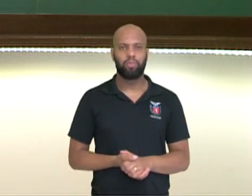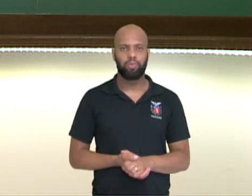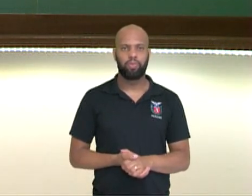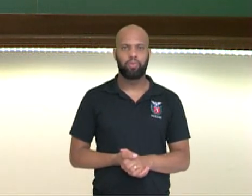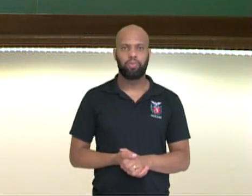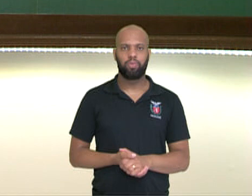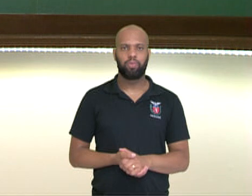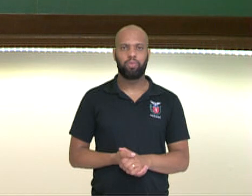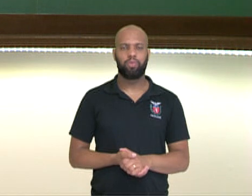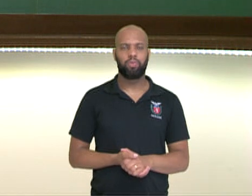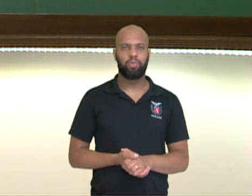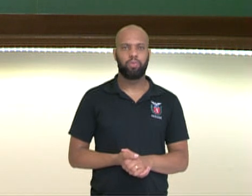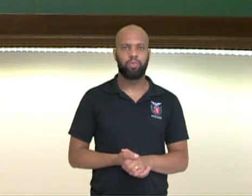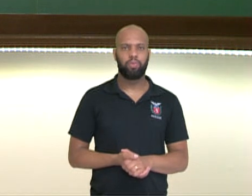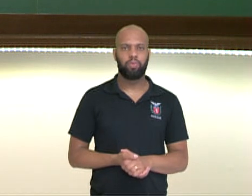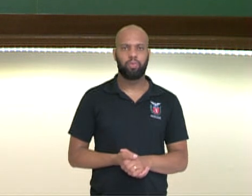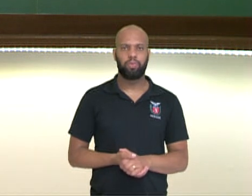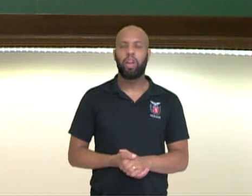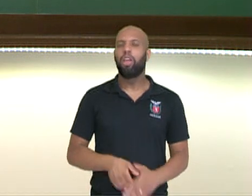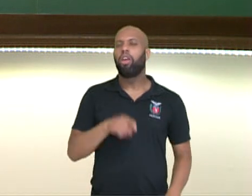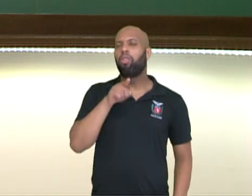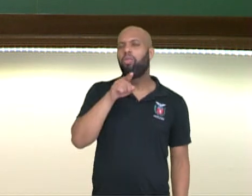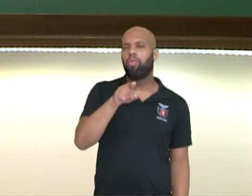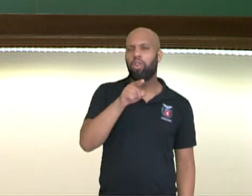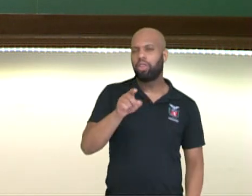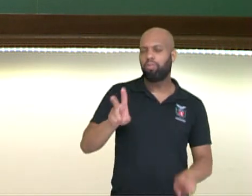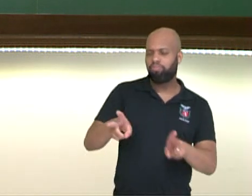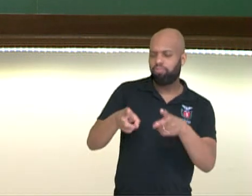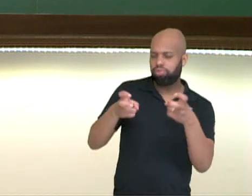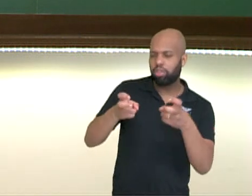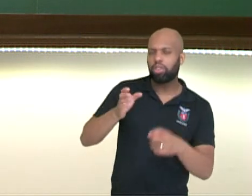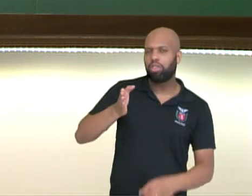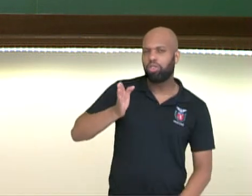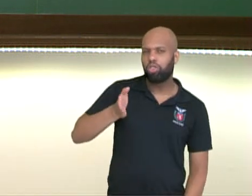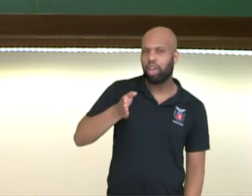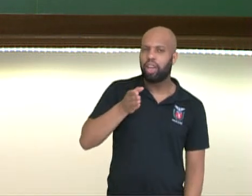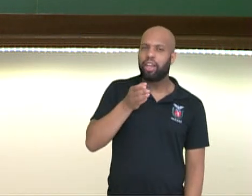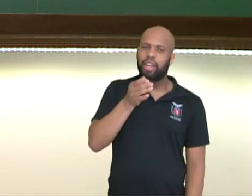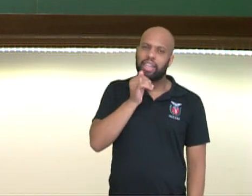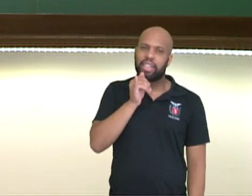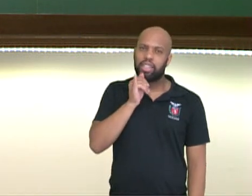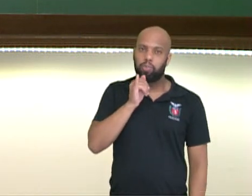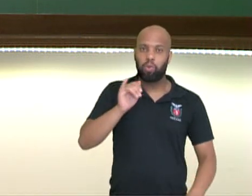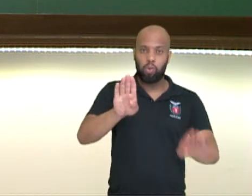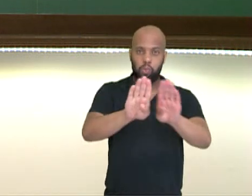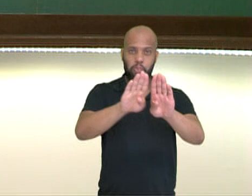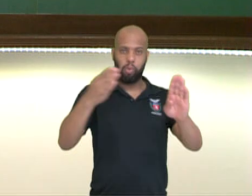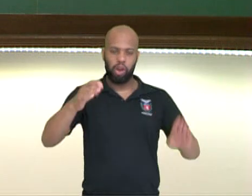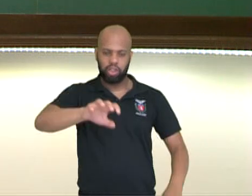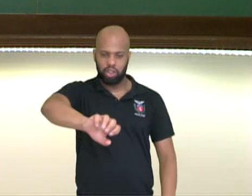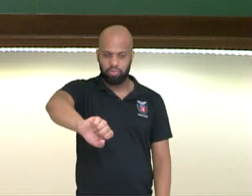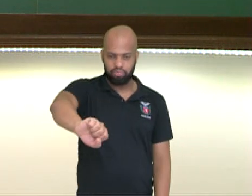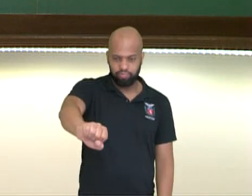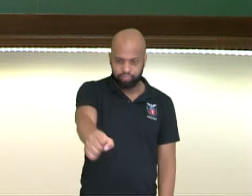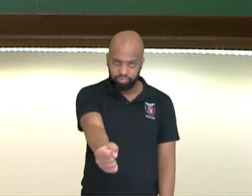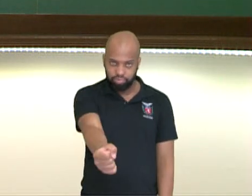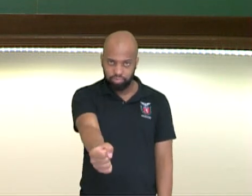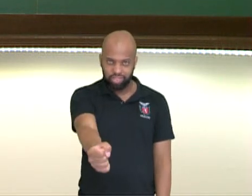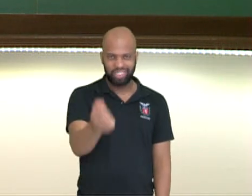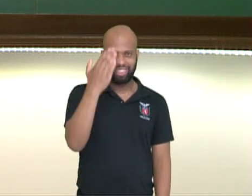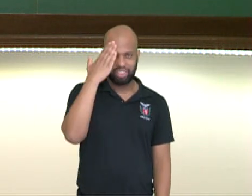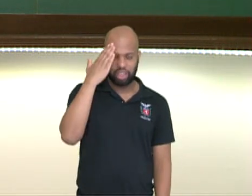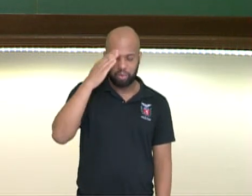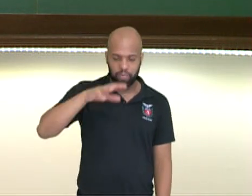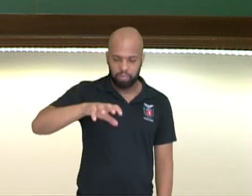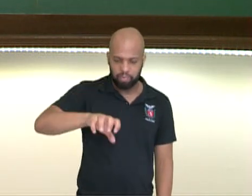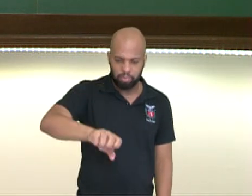Você sabia, né, que você já deve ter notado, quando você vai abrir a porta da sua casa, fechadura de metal, você